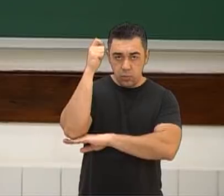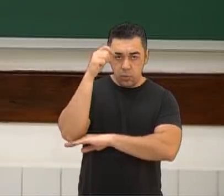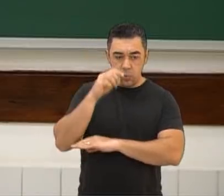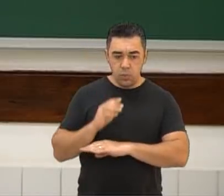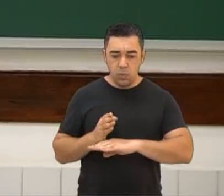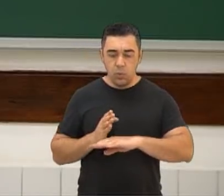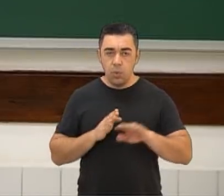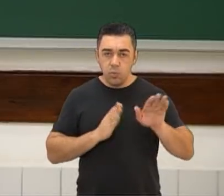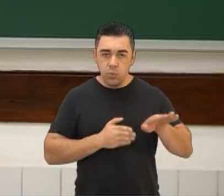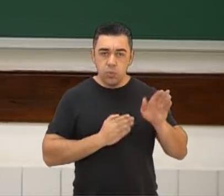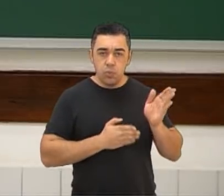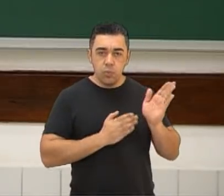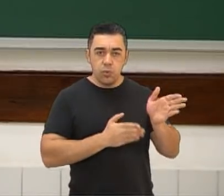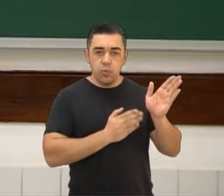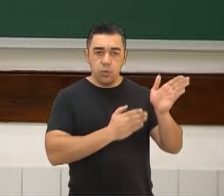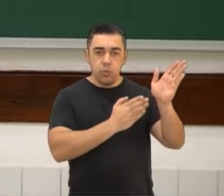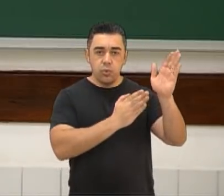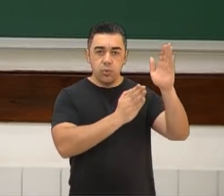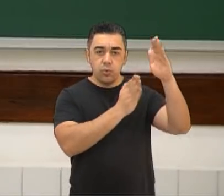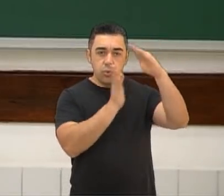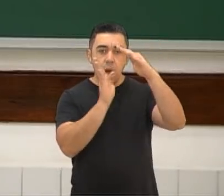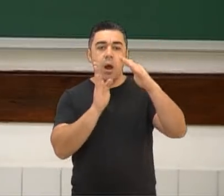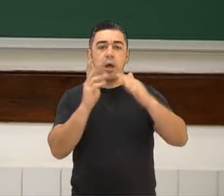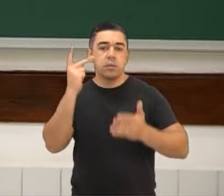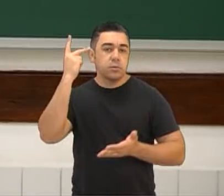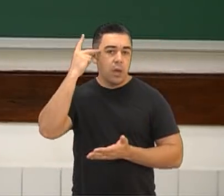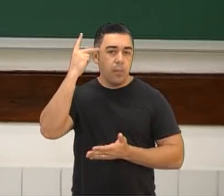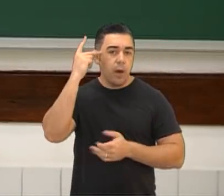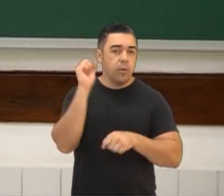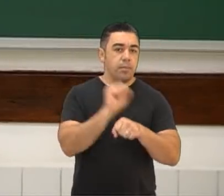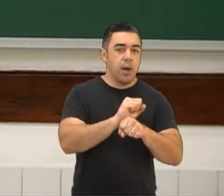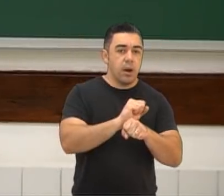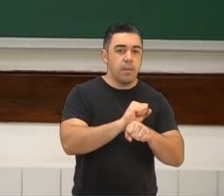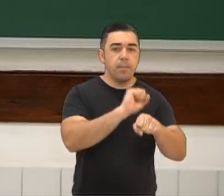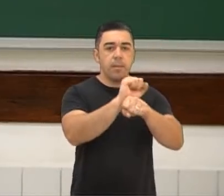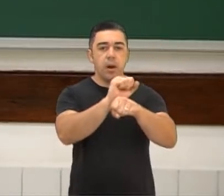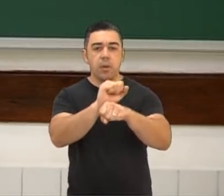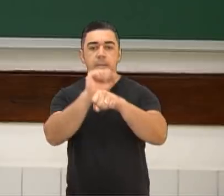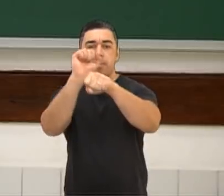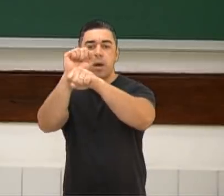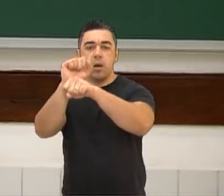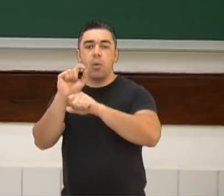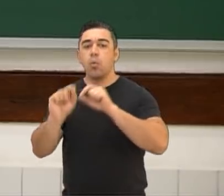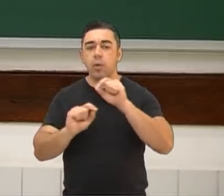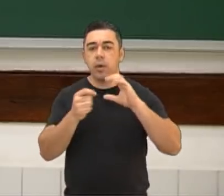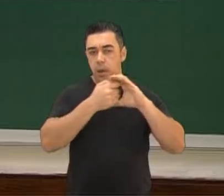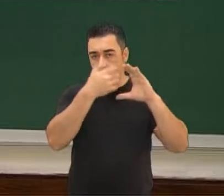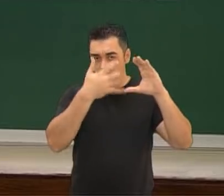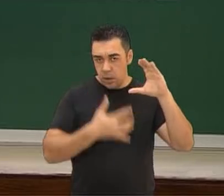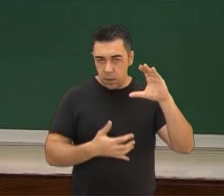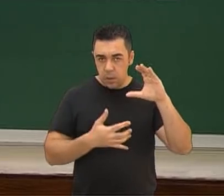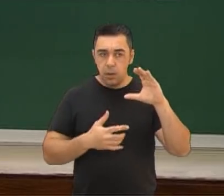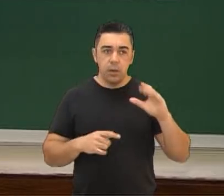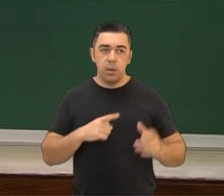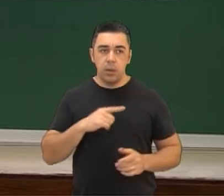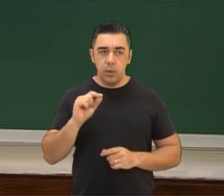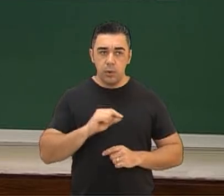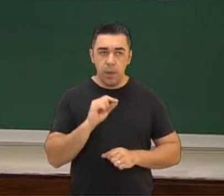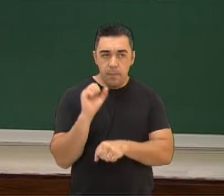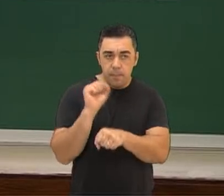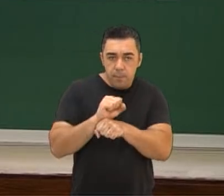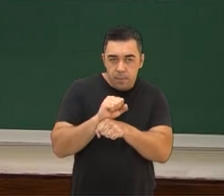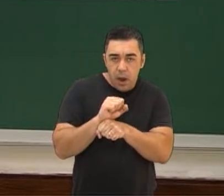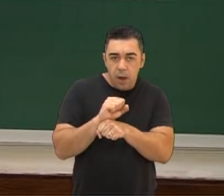conforme eles se deslocavam e onde eles iam parando, o que a gente tinha de característica ali? A gente tinha nessas